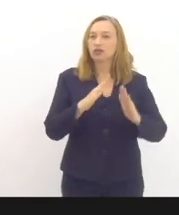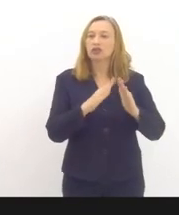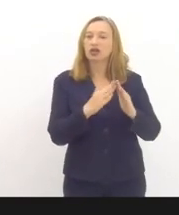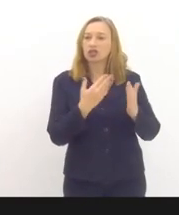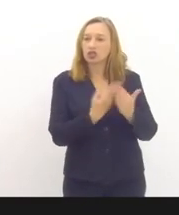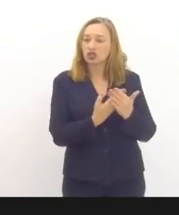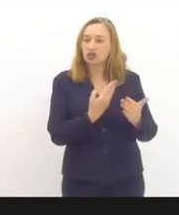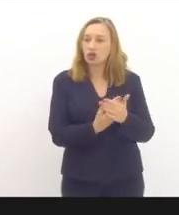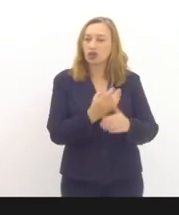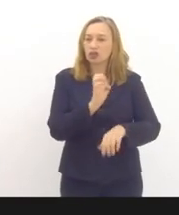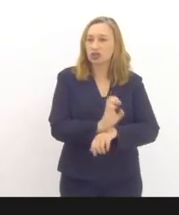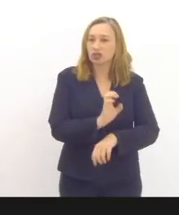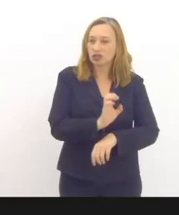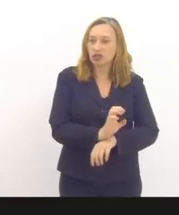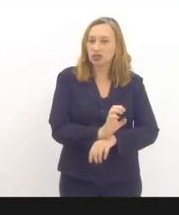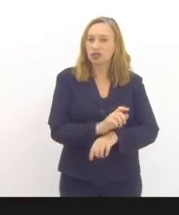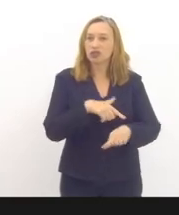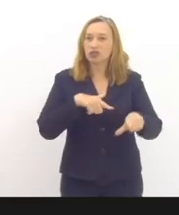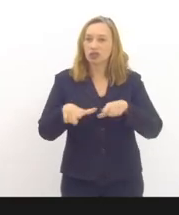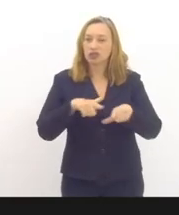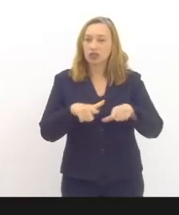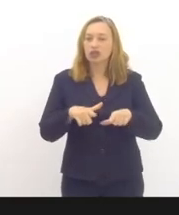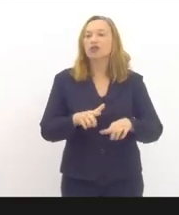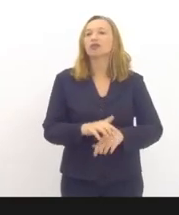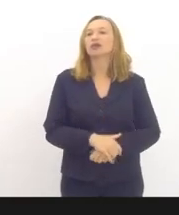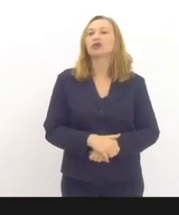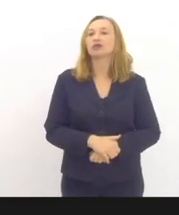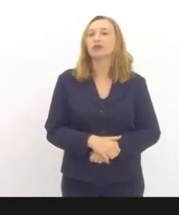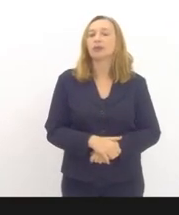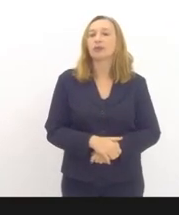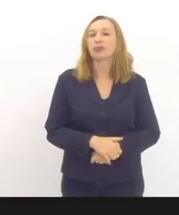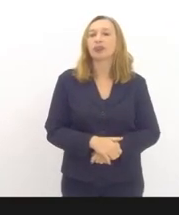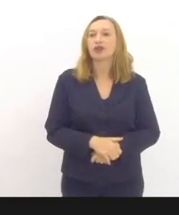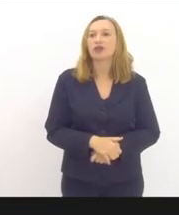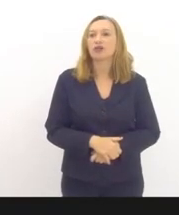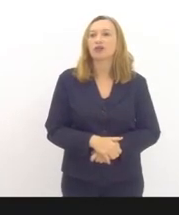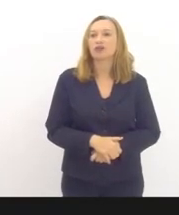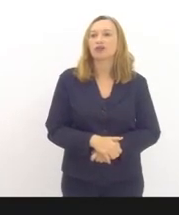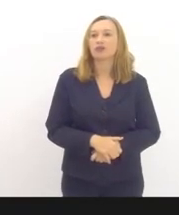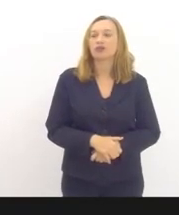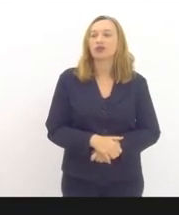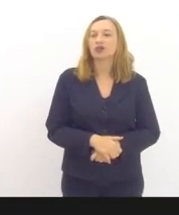concursados, ativos, lotados em escola. Aí é uma coisa que eu só